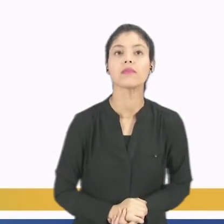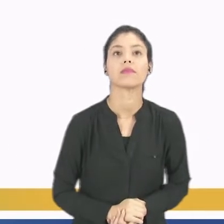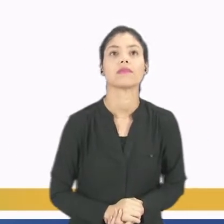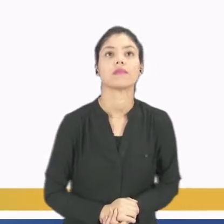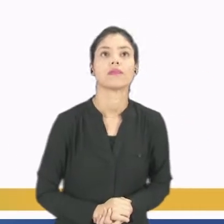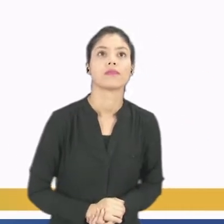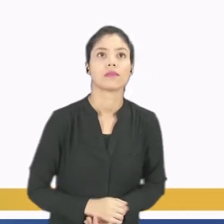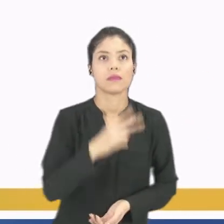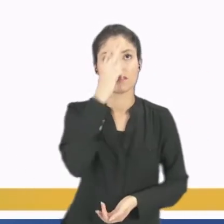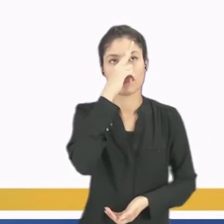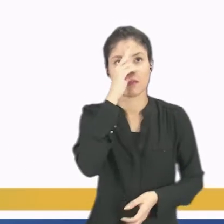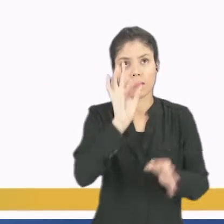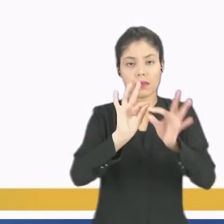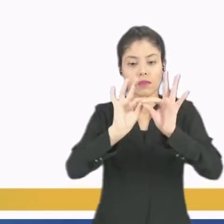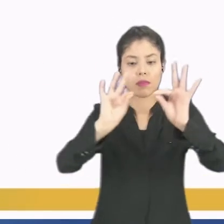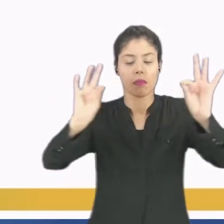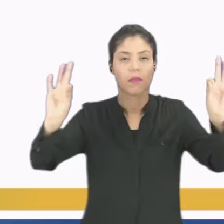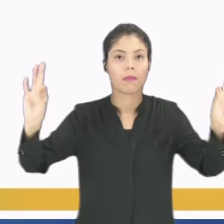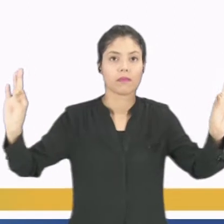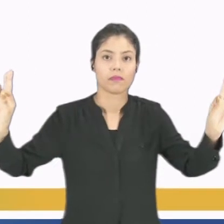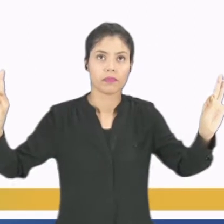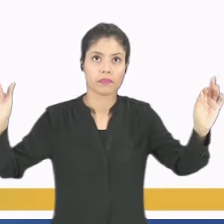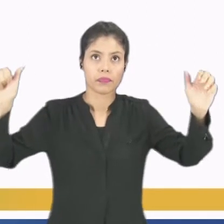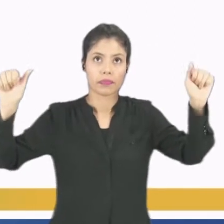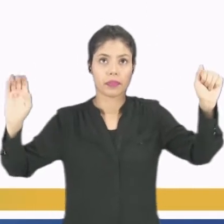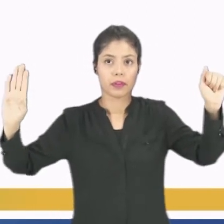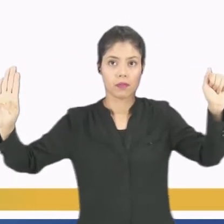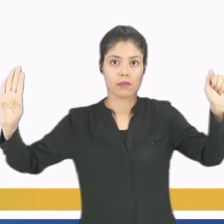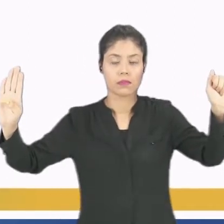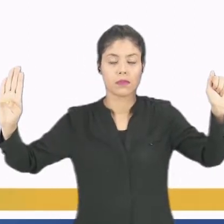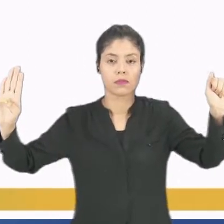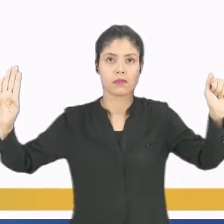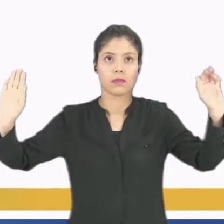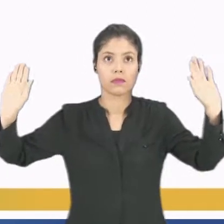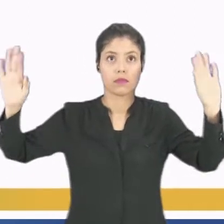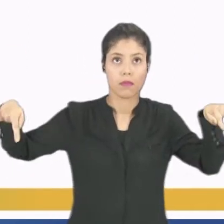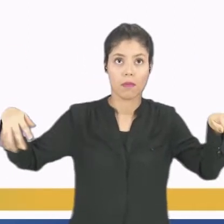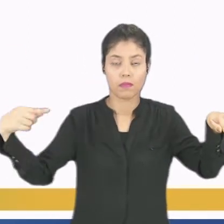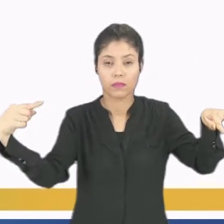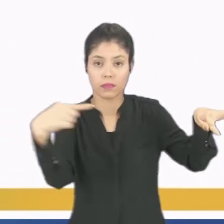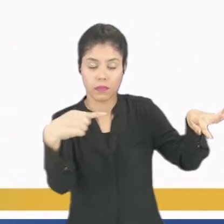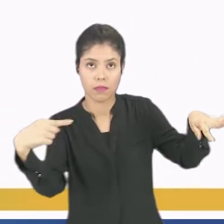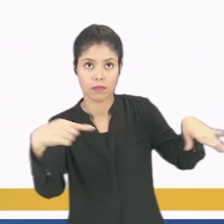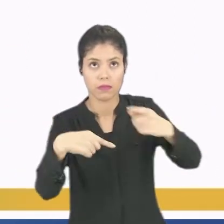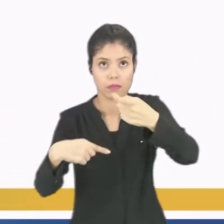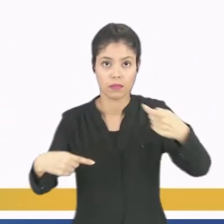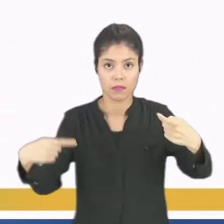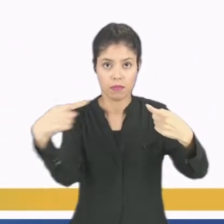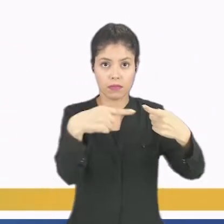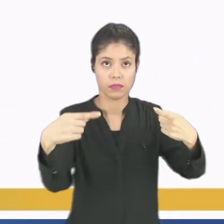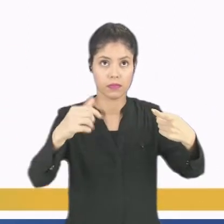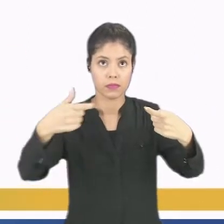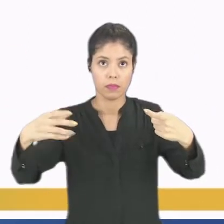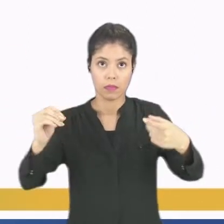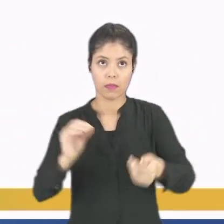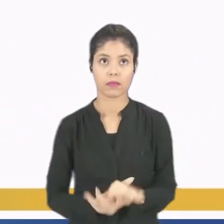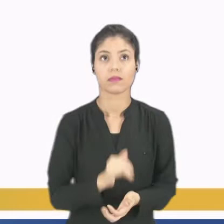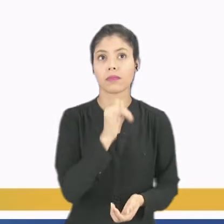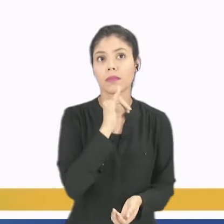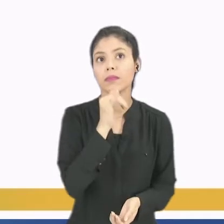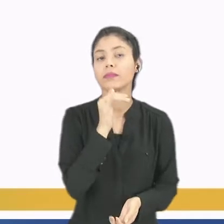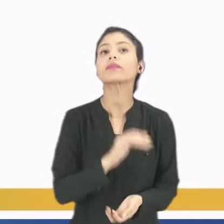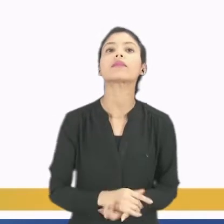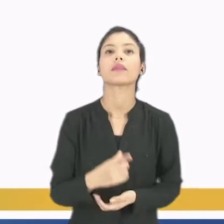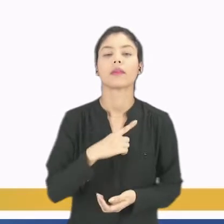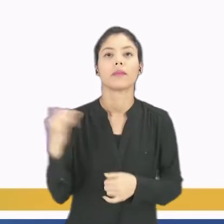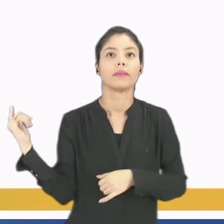Tá? Lembrando que a distância entre dois pontos aqui, ó, é sempre o final menos o início, como a gente já abordou. Olha um exemplo aqui, ó. Digamos